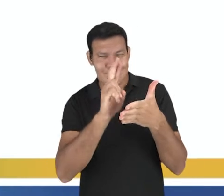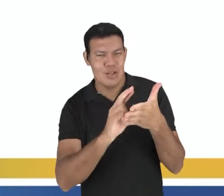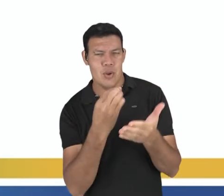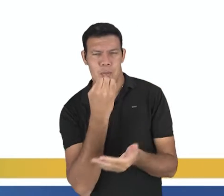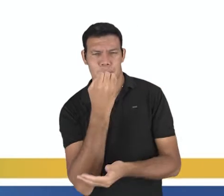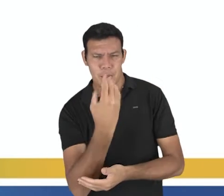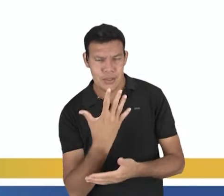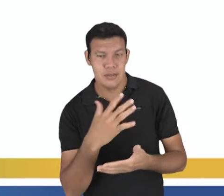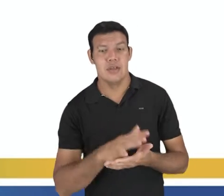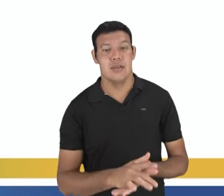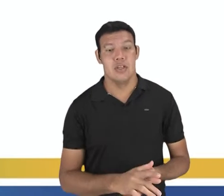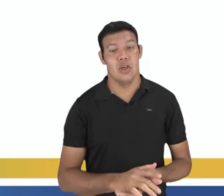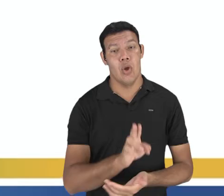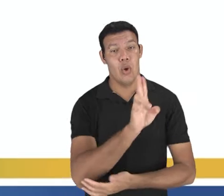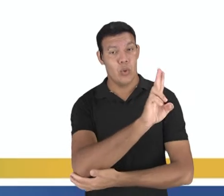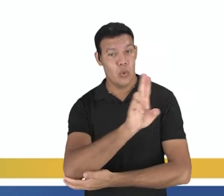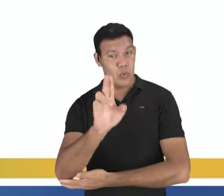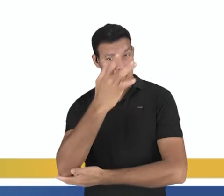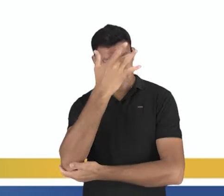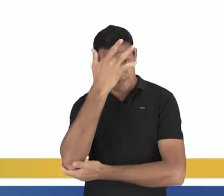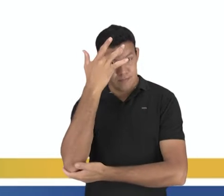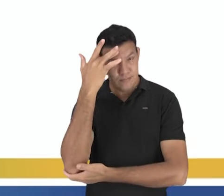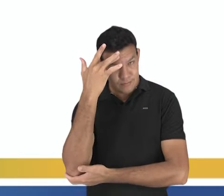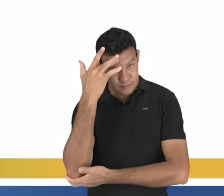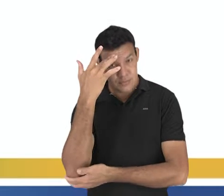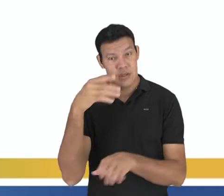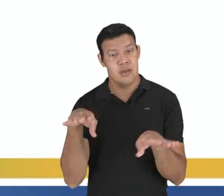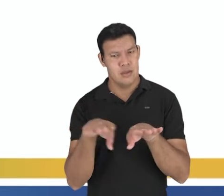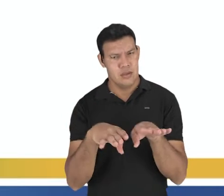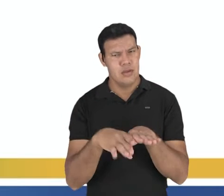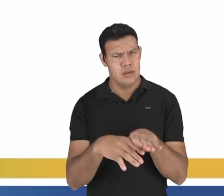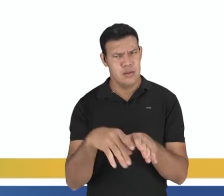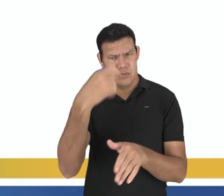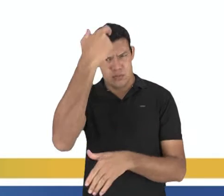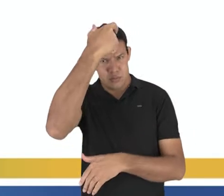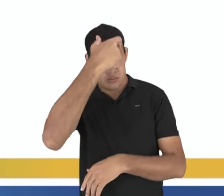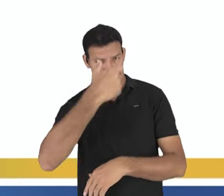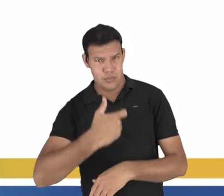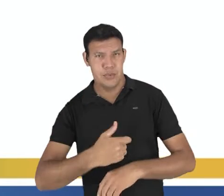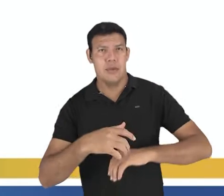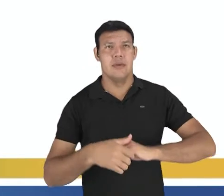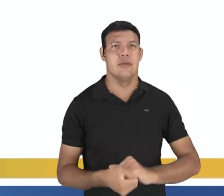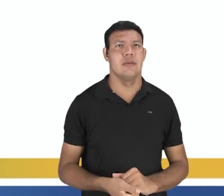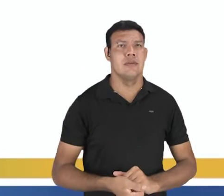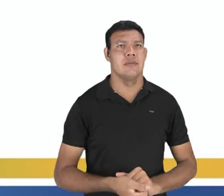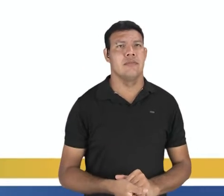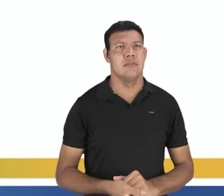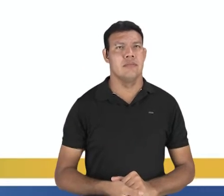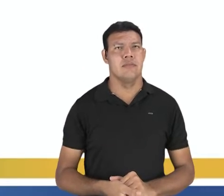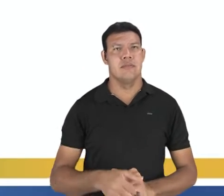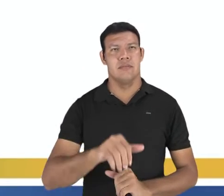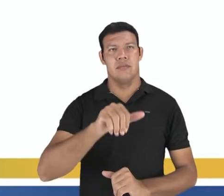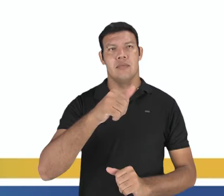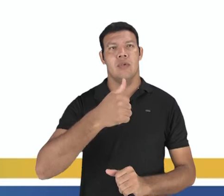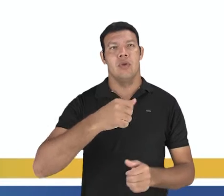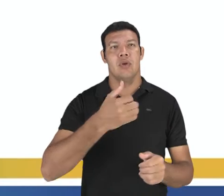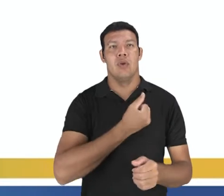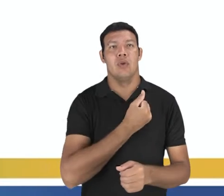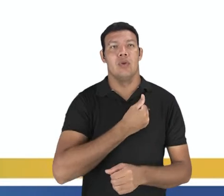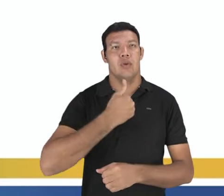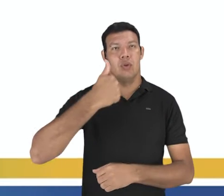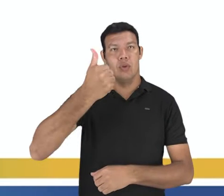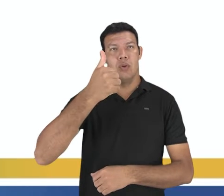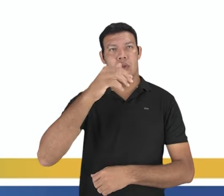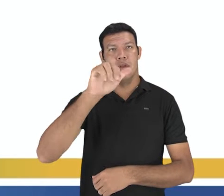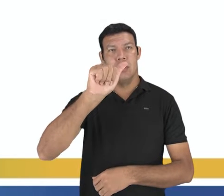Além de ele trazer nomes das pessoas, ele vai trazer o perfil. Vejamos lá, o Átila Lamarino traz